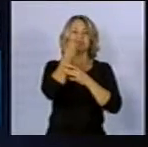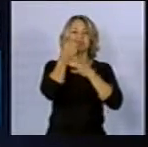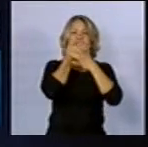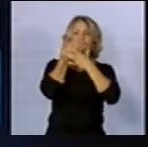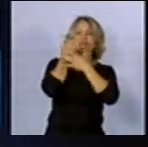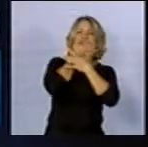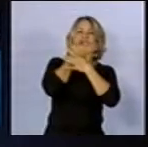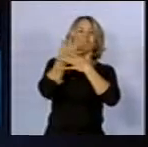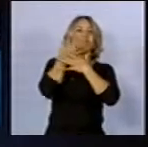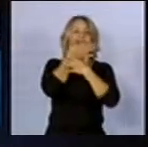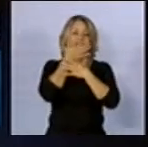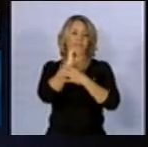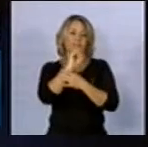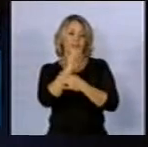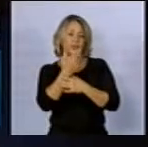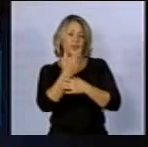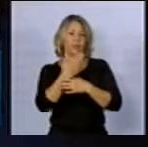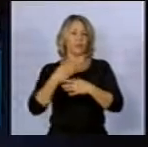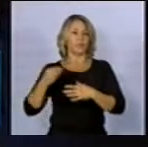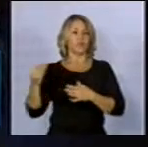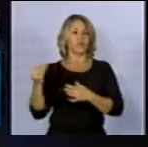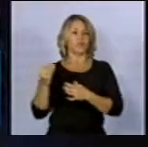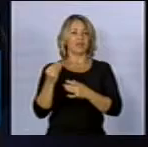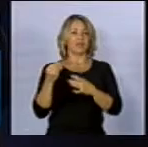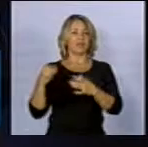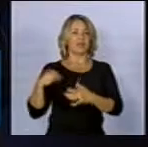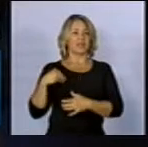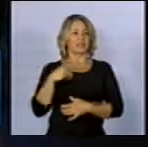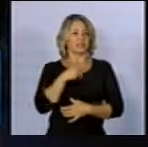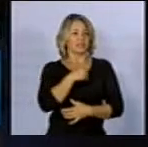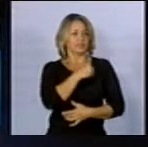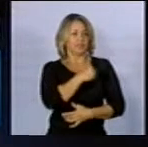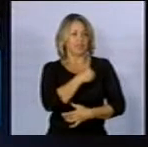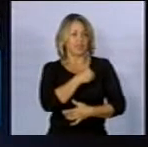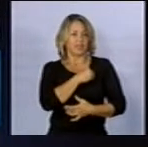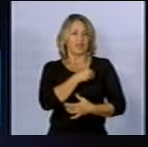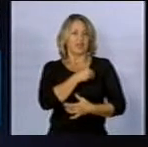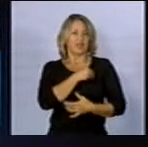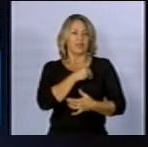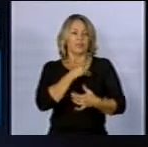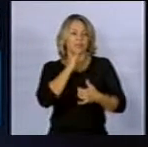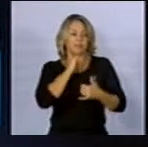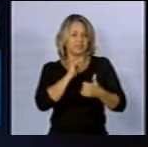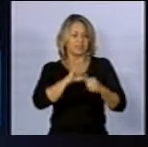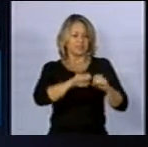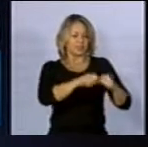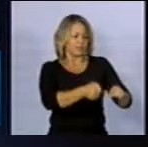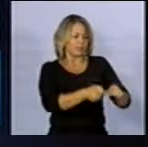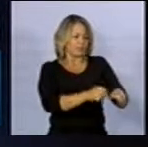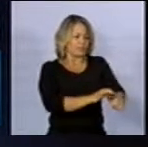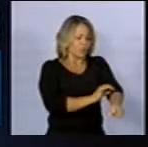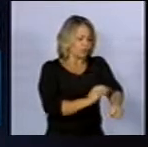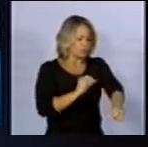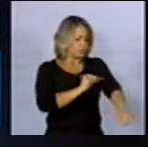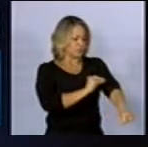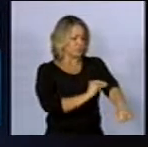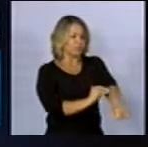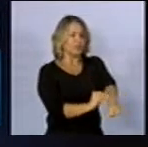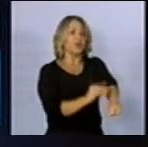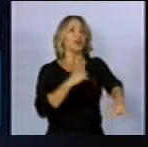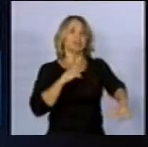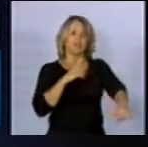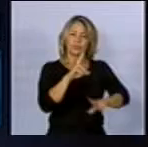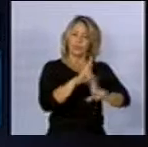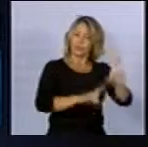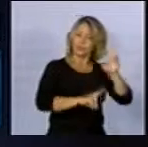ou nós vamos fazer uma radiografia eh para ver uma uma fratura alguma coisa nós temos o uso de